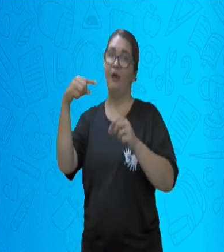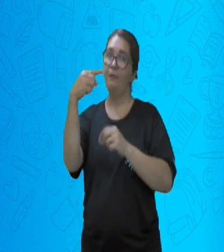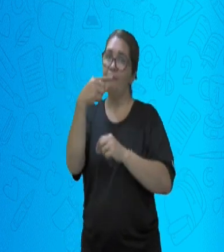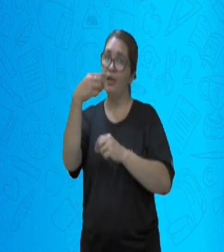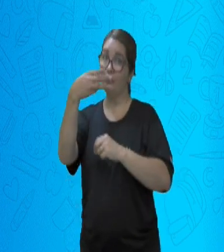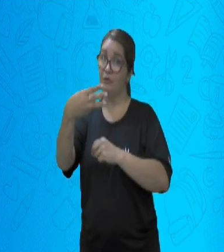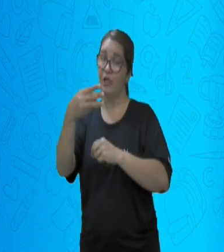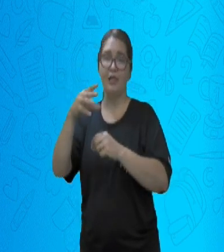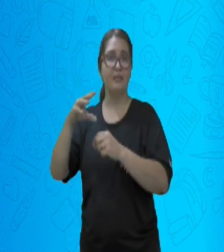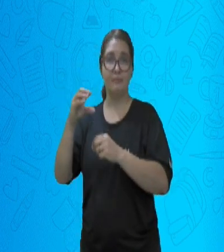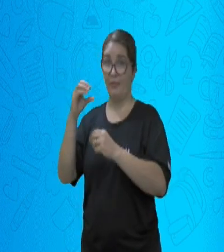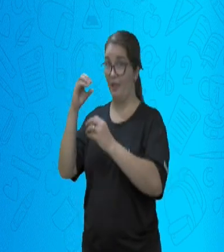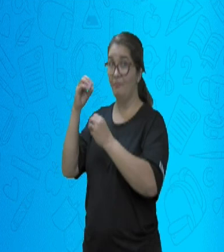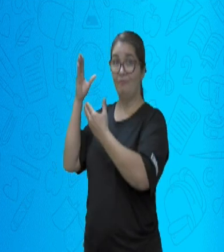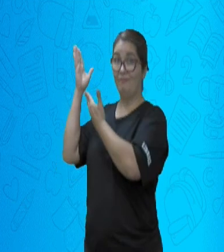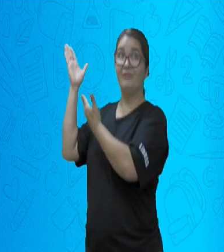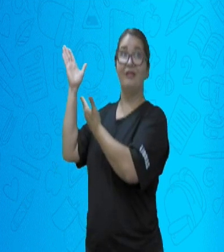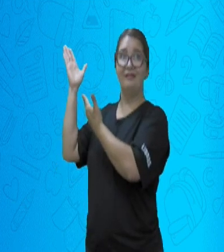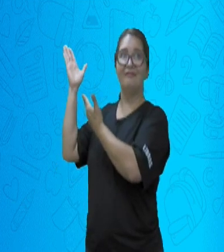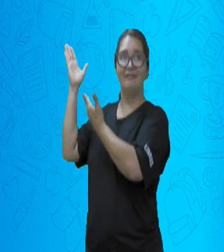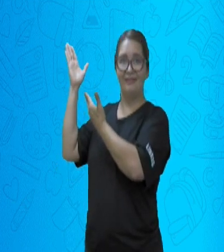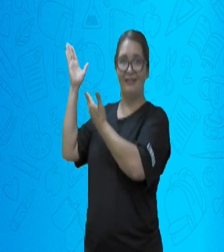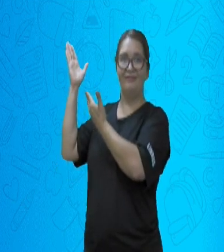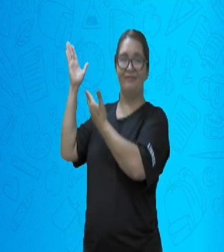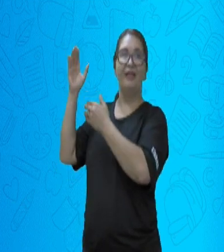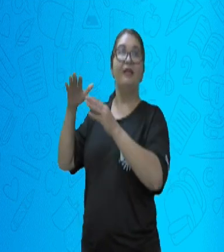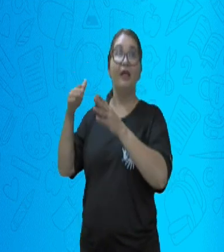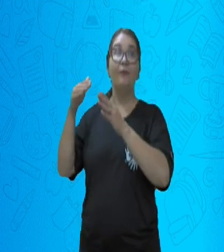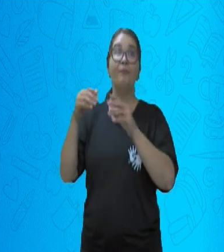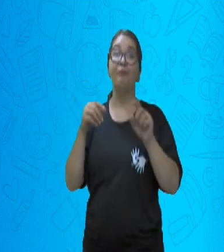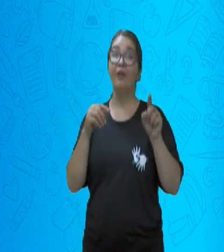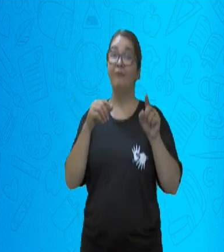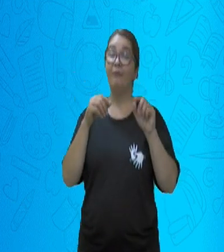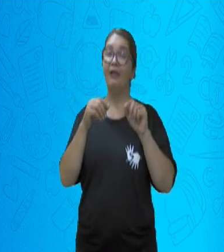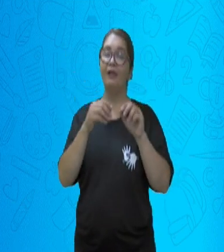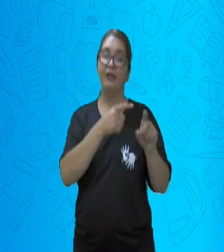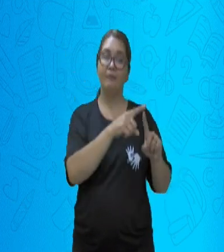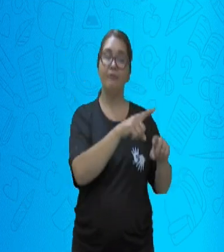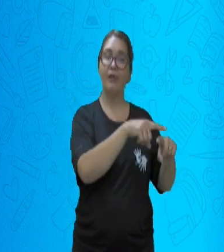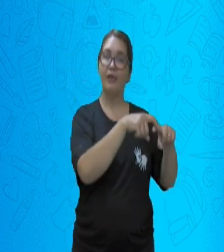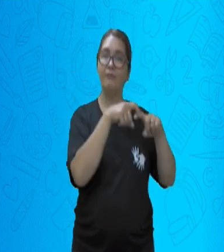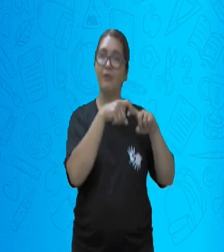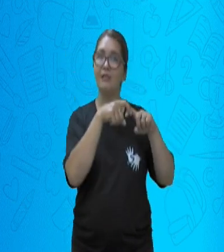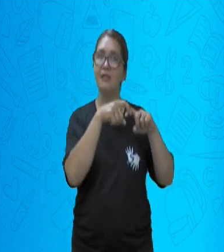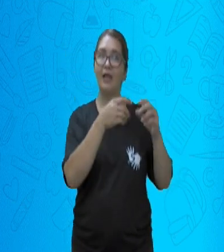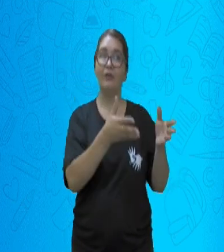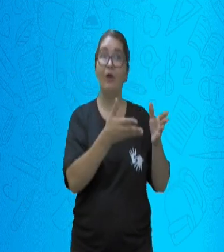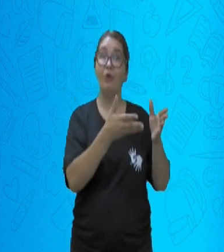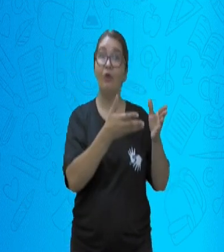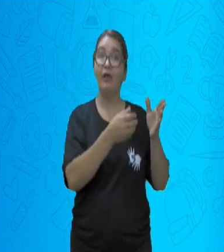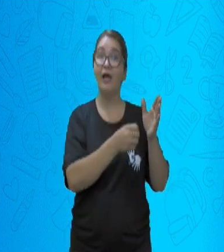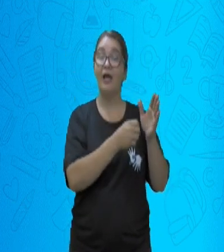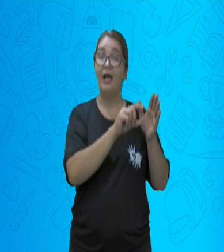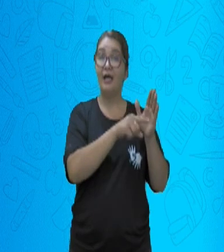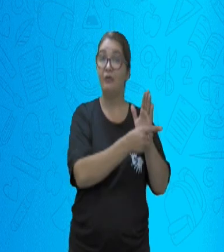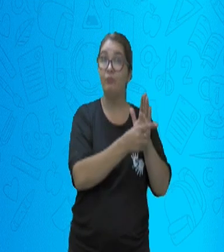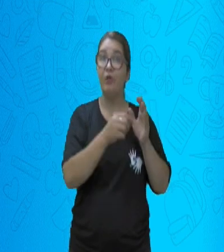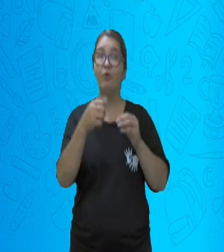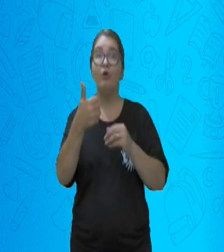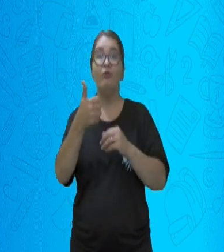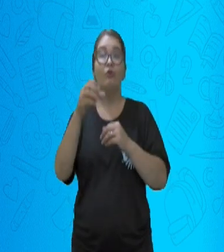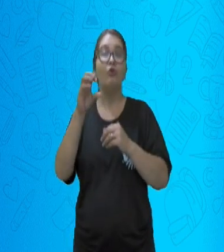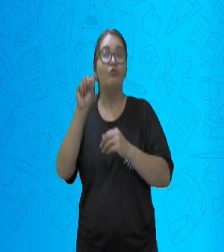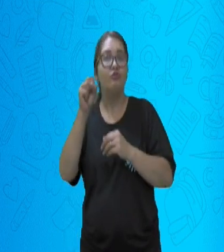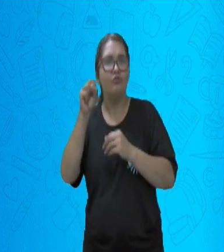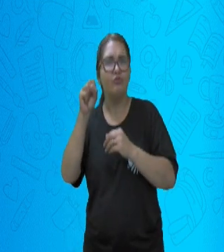passei para as centenas e formei 18. 18 menos 9, 9. Agora vamos verificar